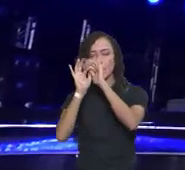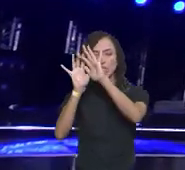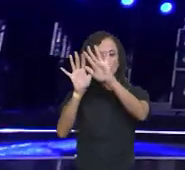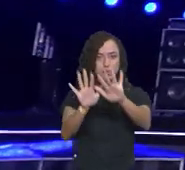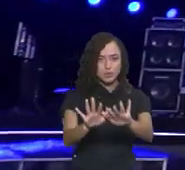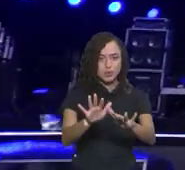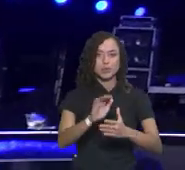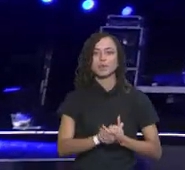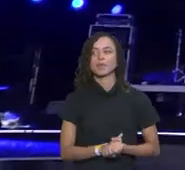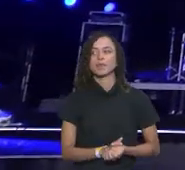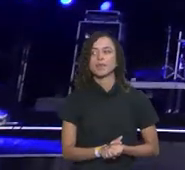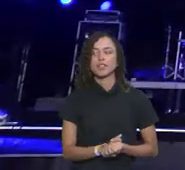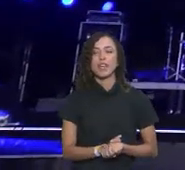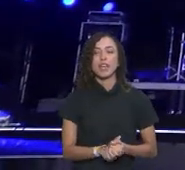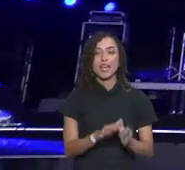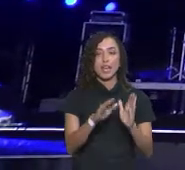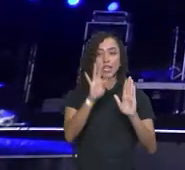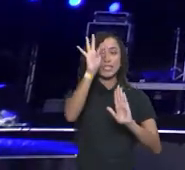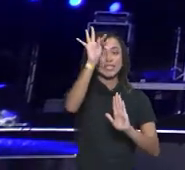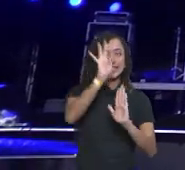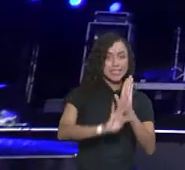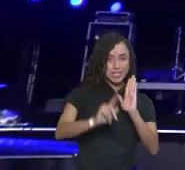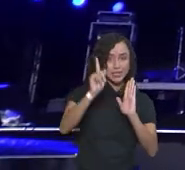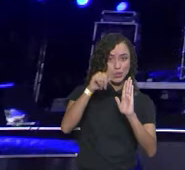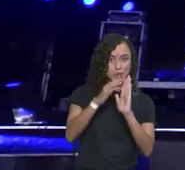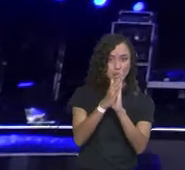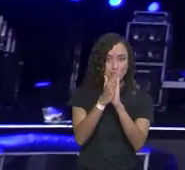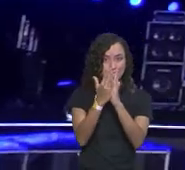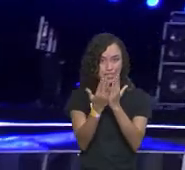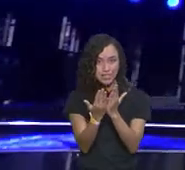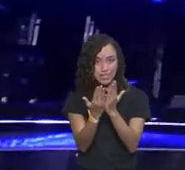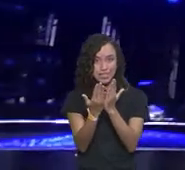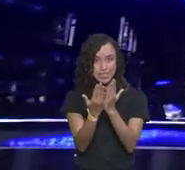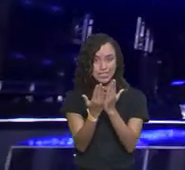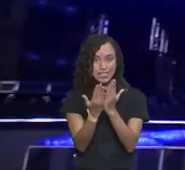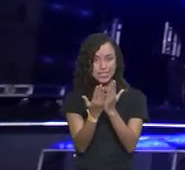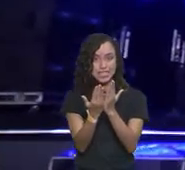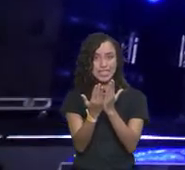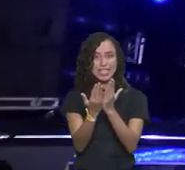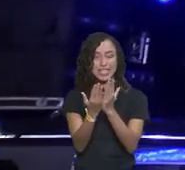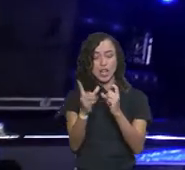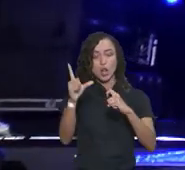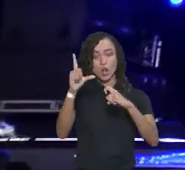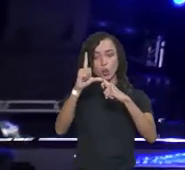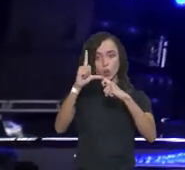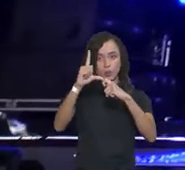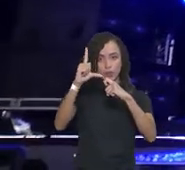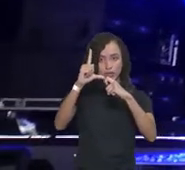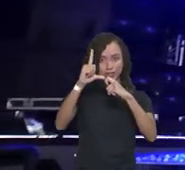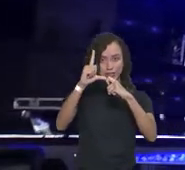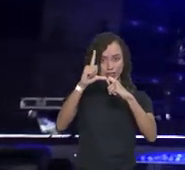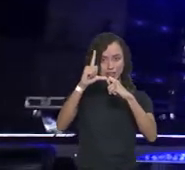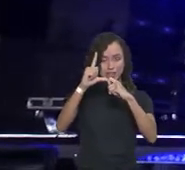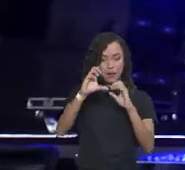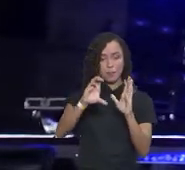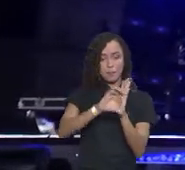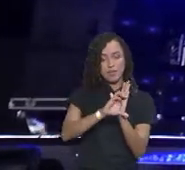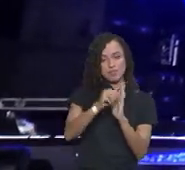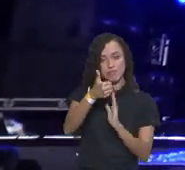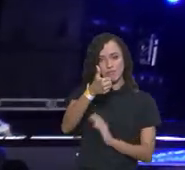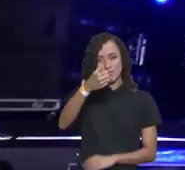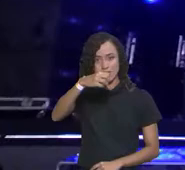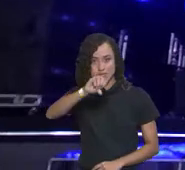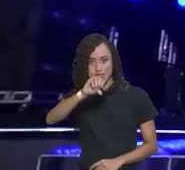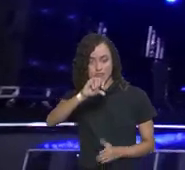o texto que eu quero me debruçar rapidamente encontra-se no Evangelho de Lucas Capítulo 19